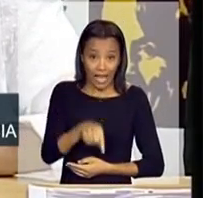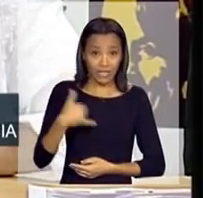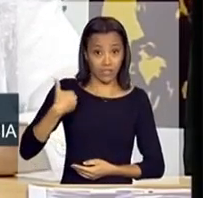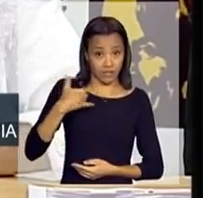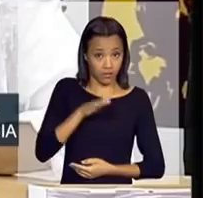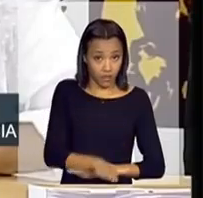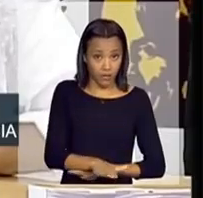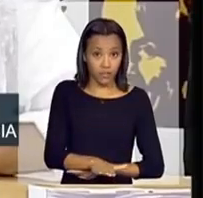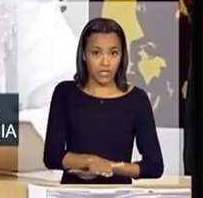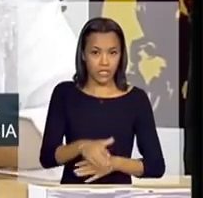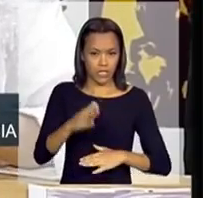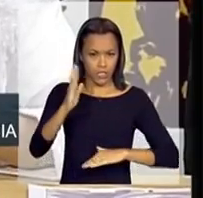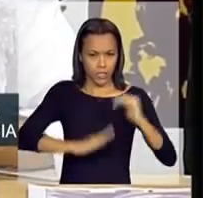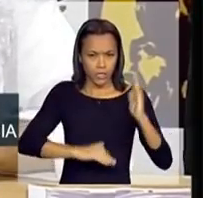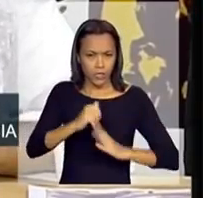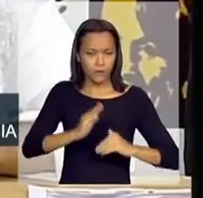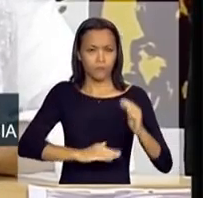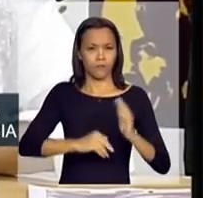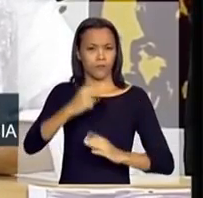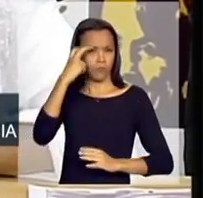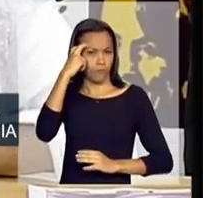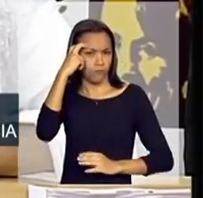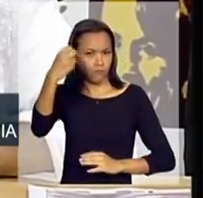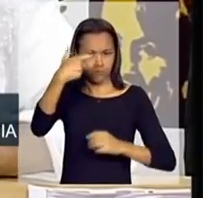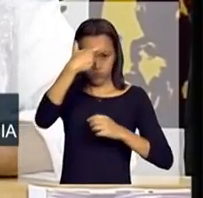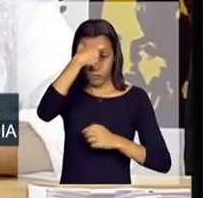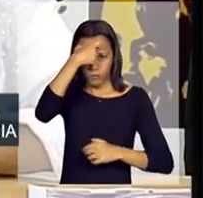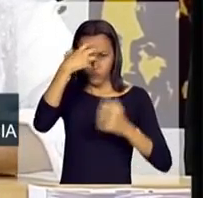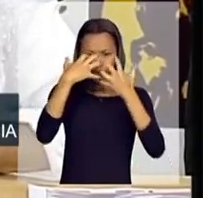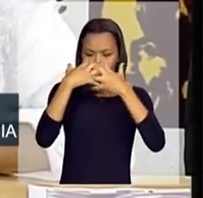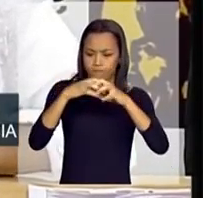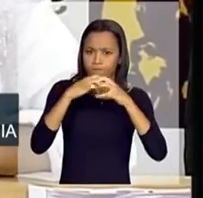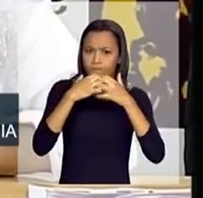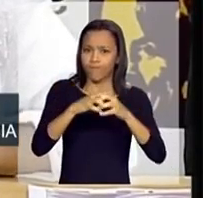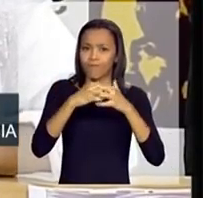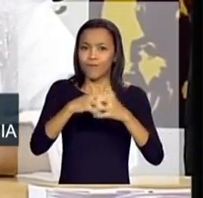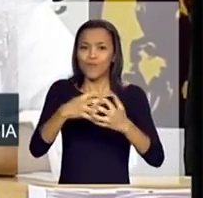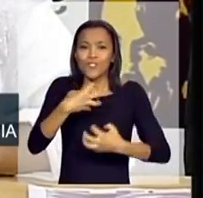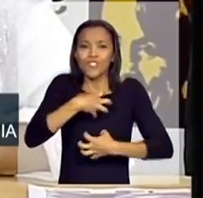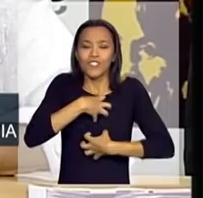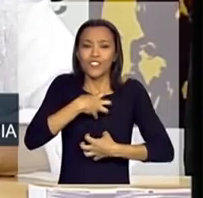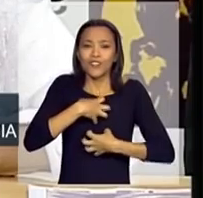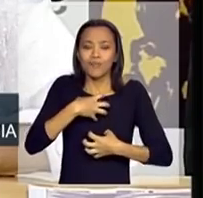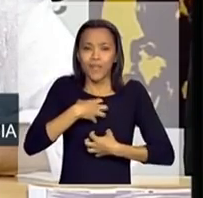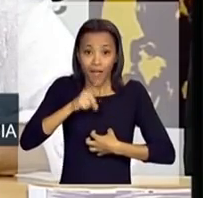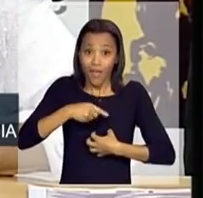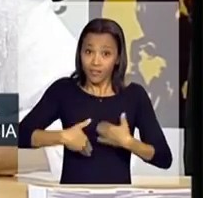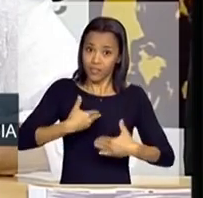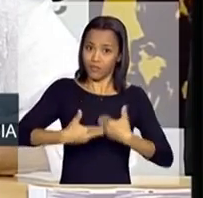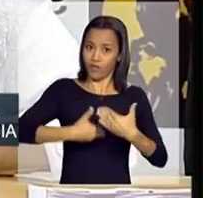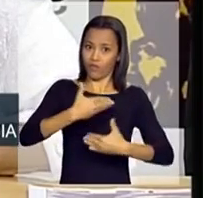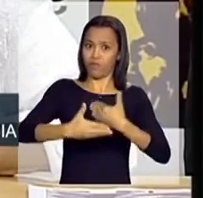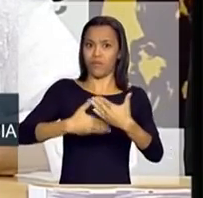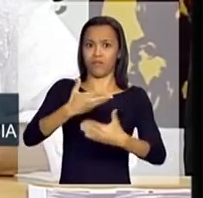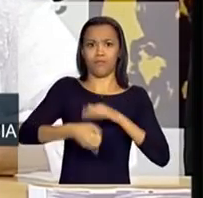a competência, a capacidade cognitiva e de afeto é construída e